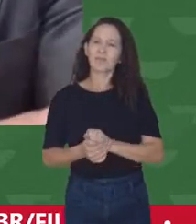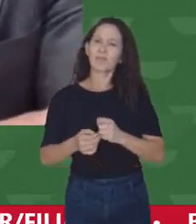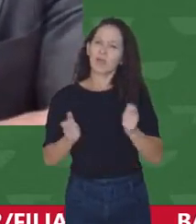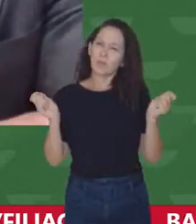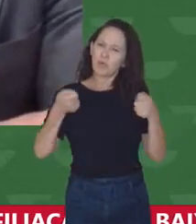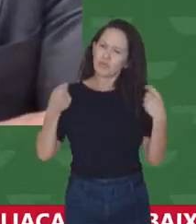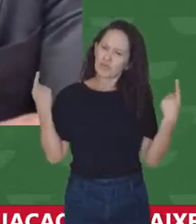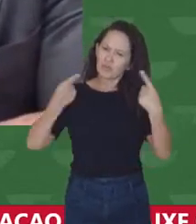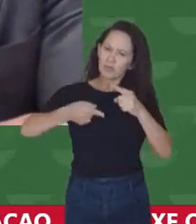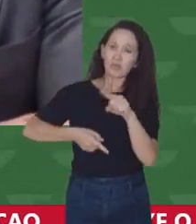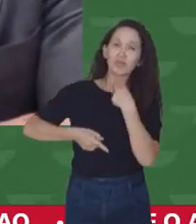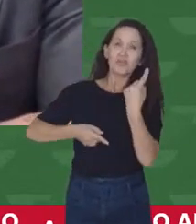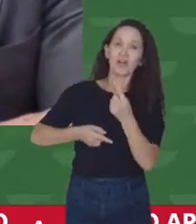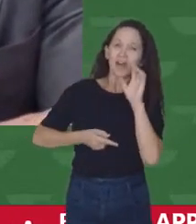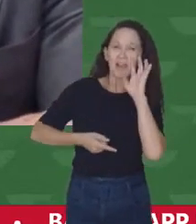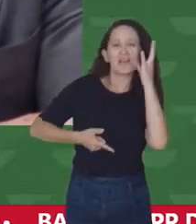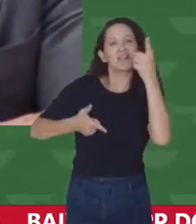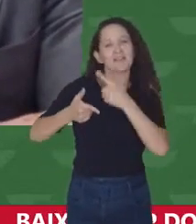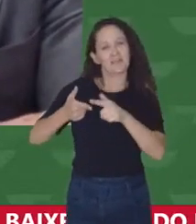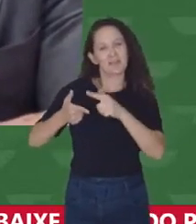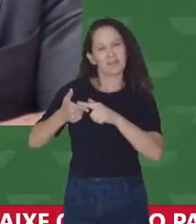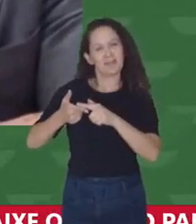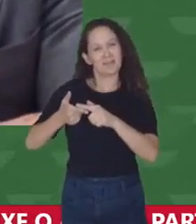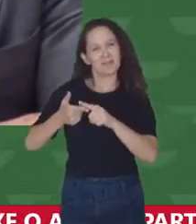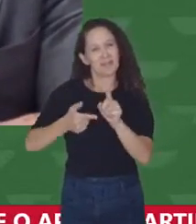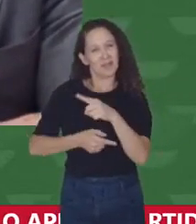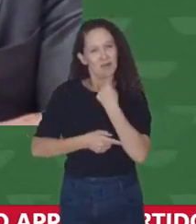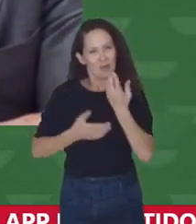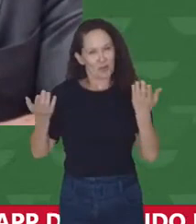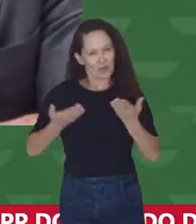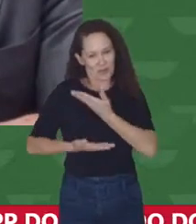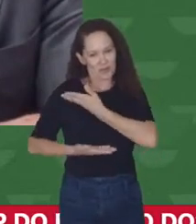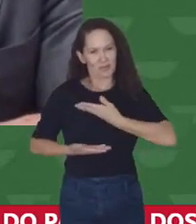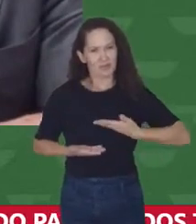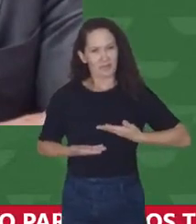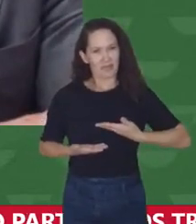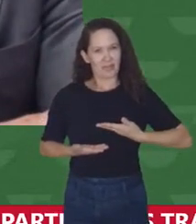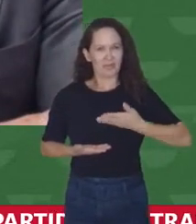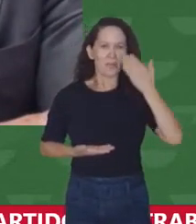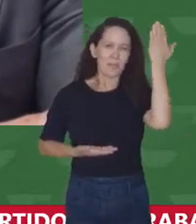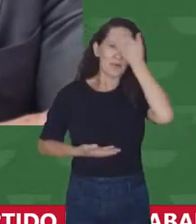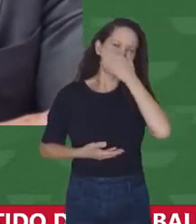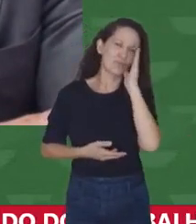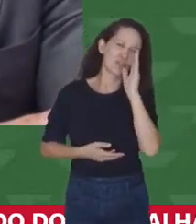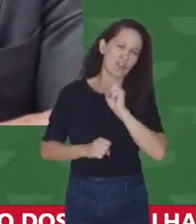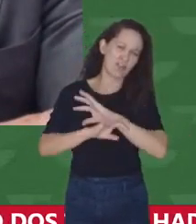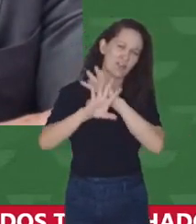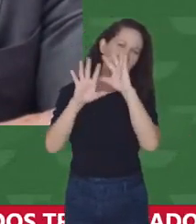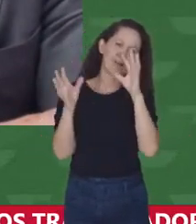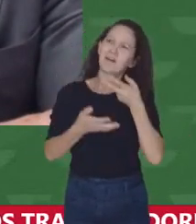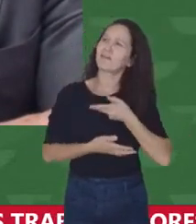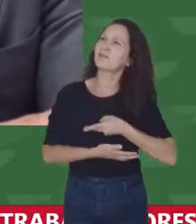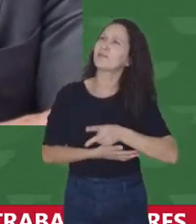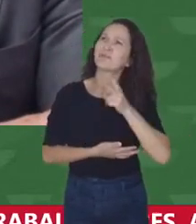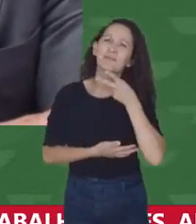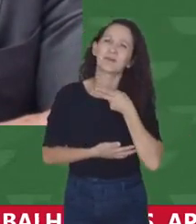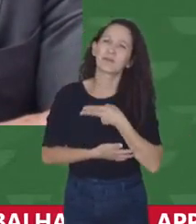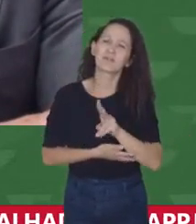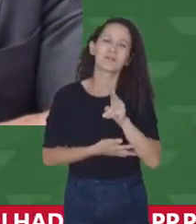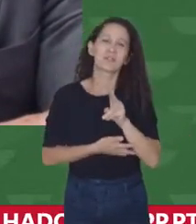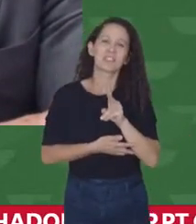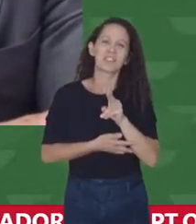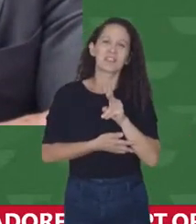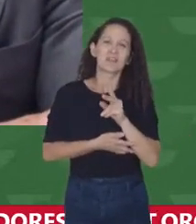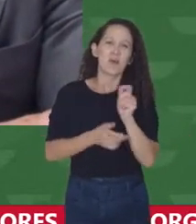enfrentamento dos nossos desafios. Nós não temos condições, o atual governo comprovou reiteradas vezes sua